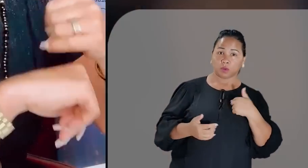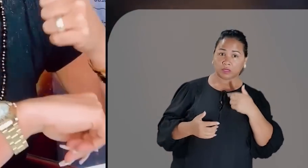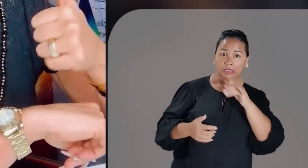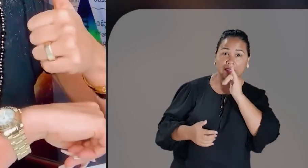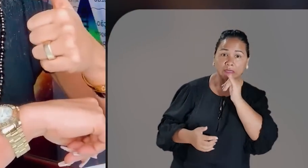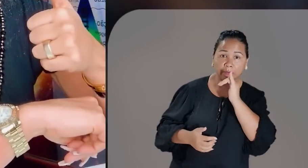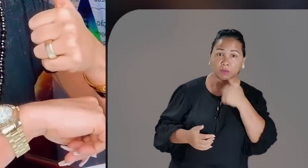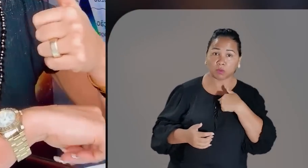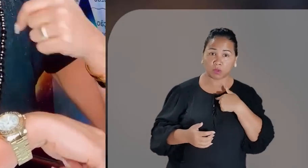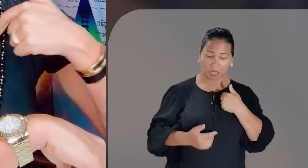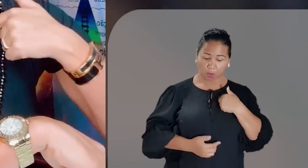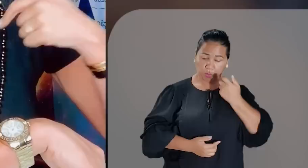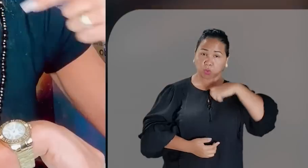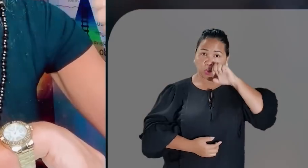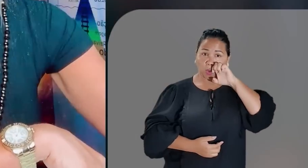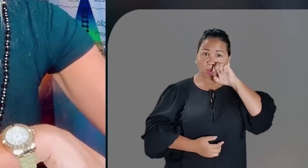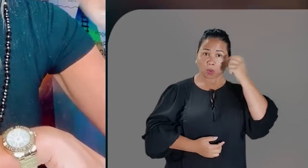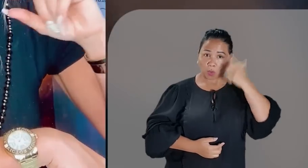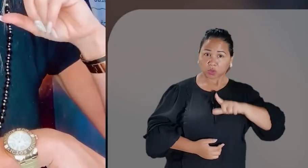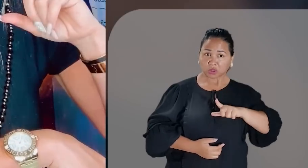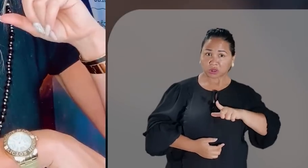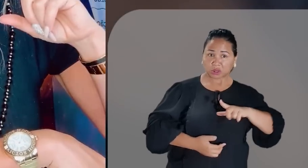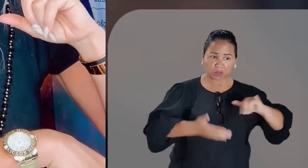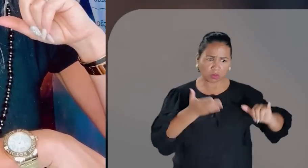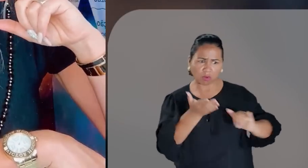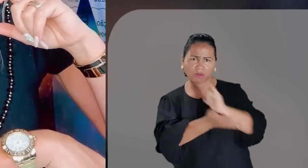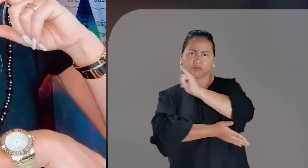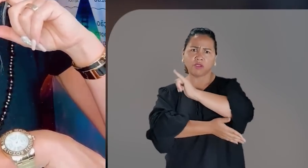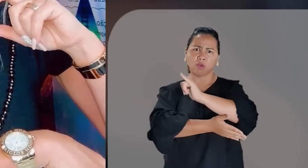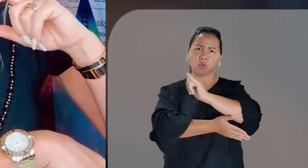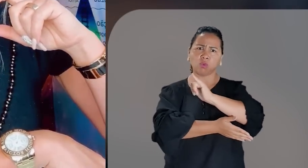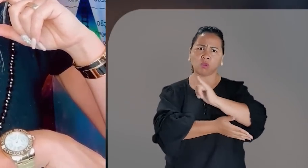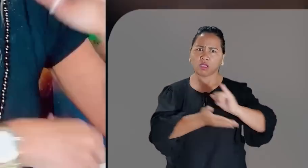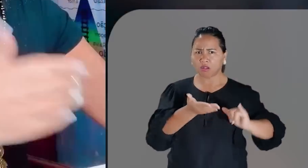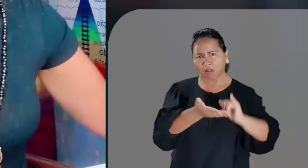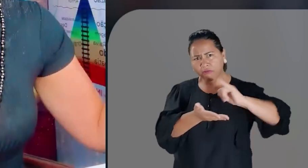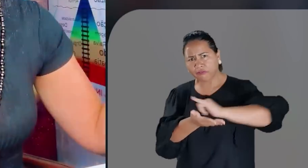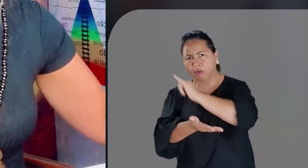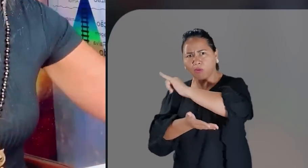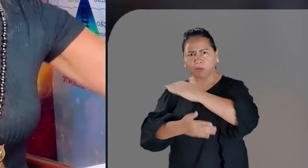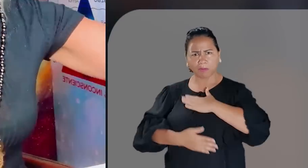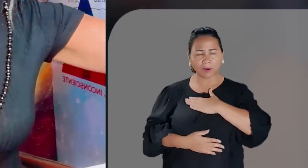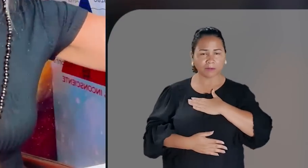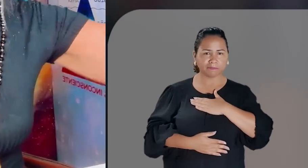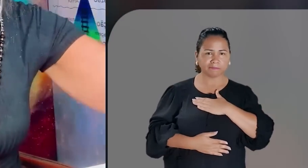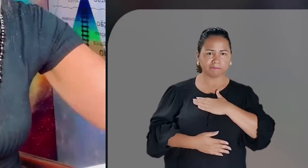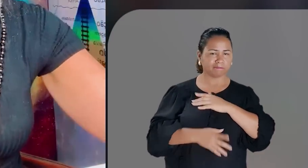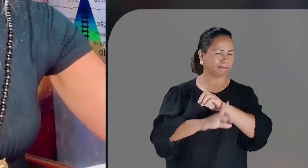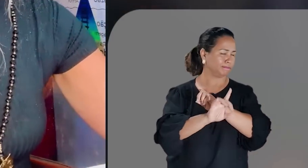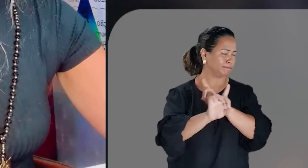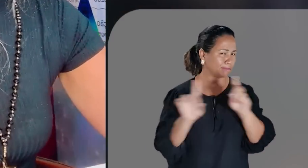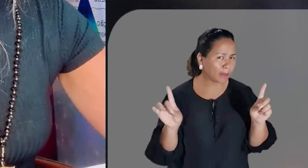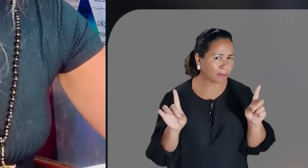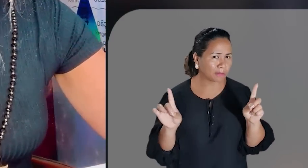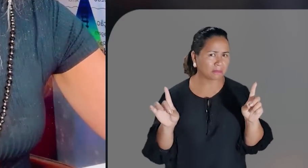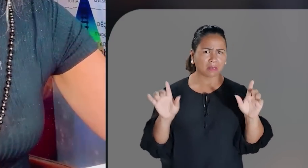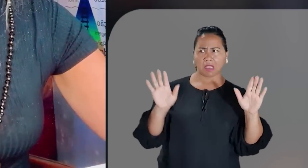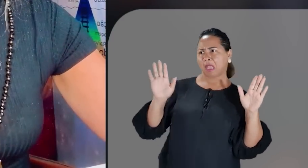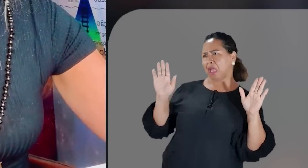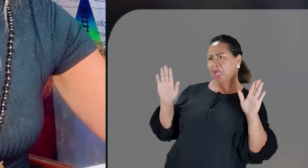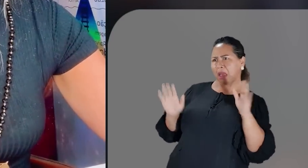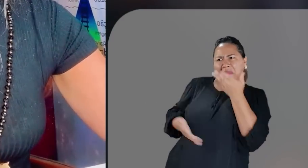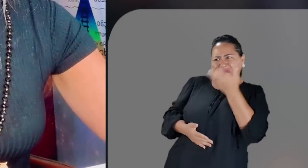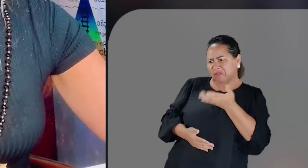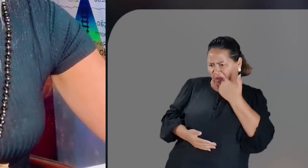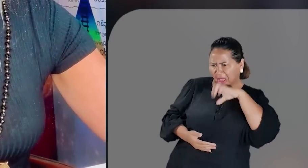ser utilizado. Fechou. Eu consigo cocriar um avião? Não. Mas eu não sou a bambambam da parada? Eu